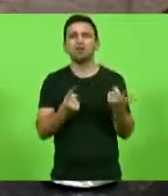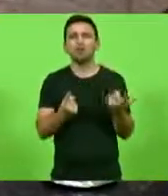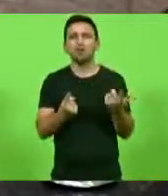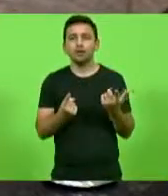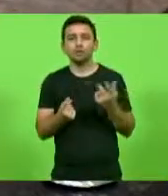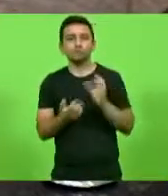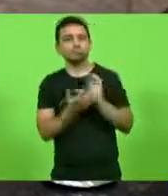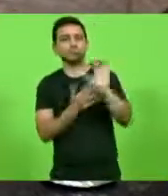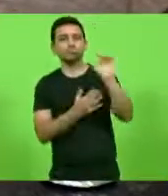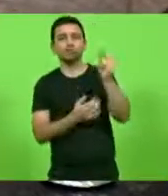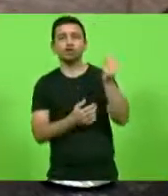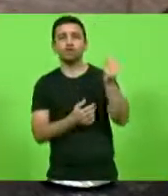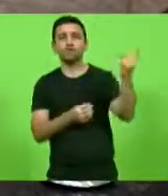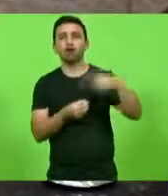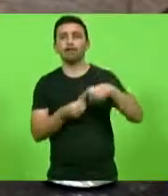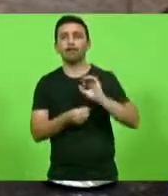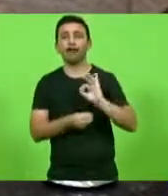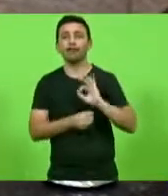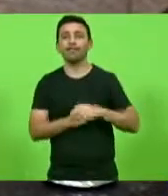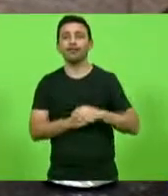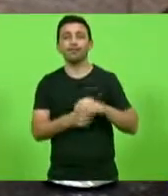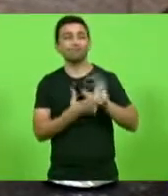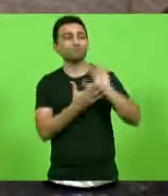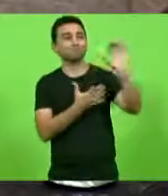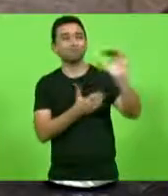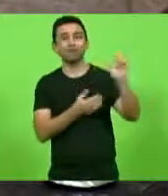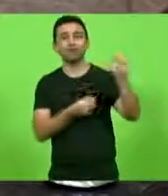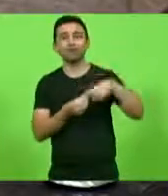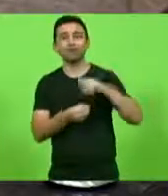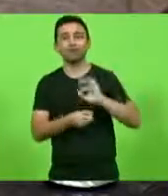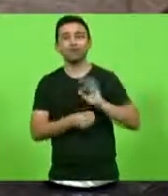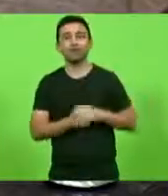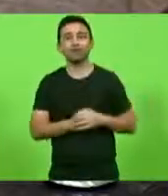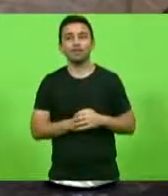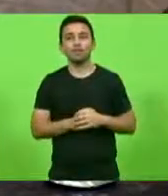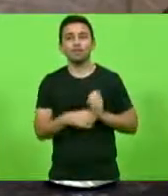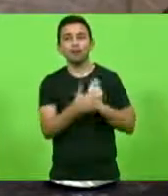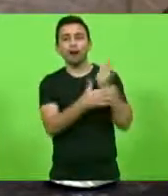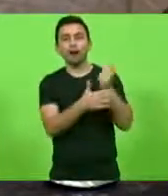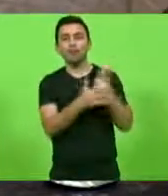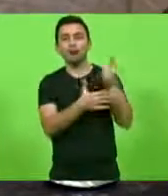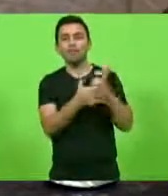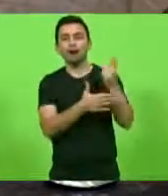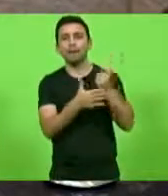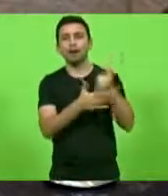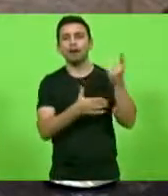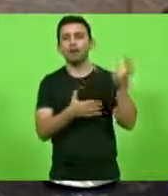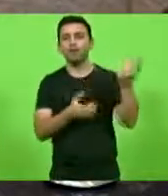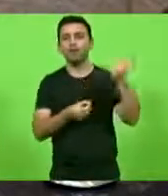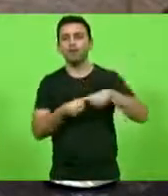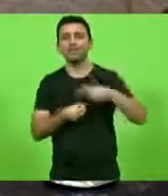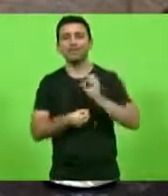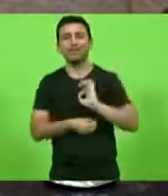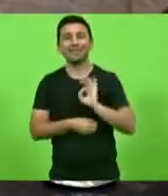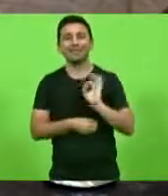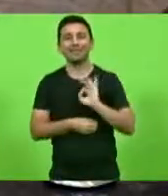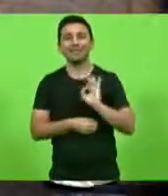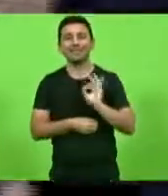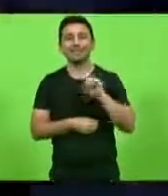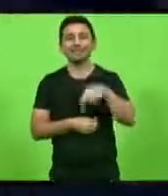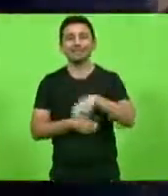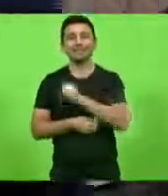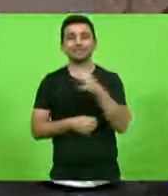dinheiro e não volta. Mandamos e não volta. Ano a ano é assim, a gente manda, paga e não volta. Manda, paga e não volta. Paga toda